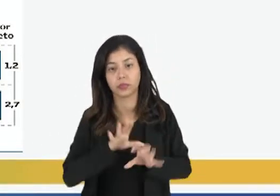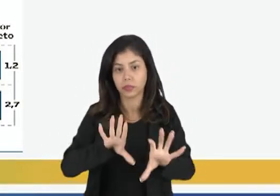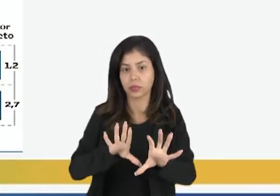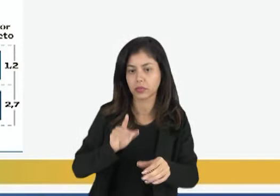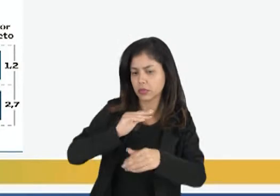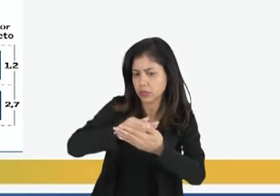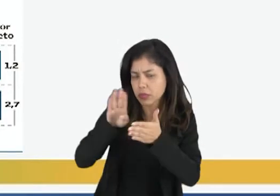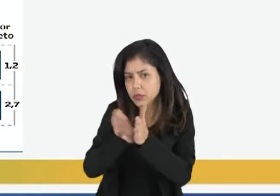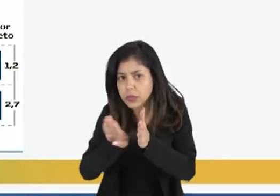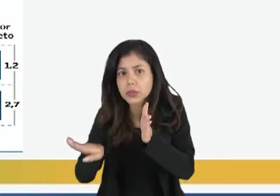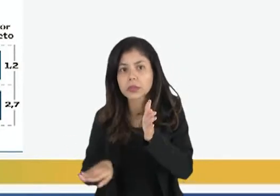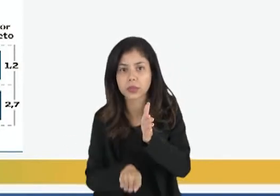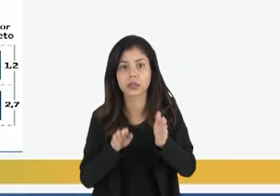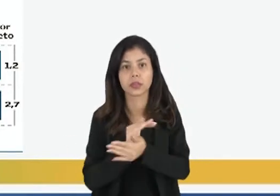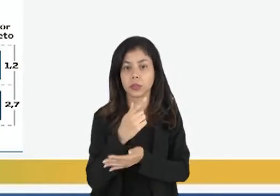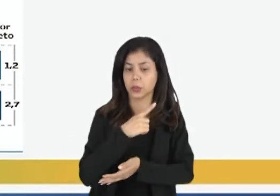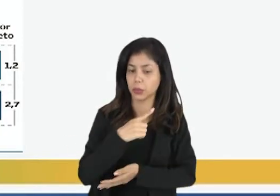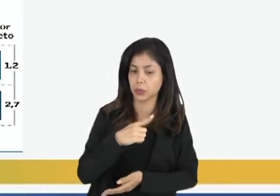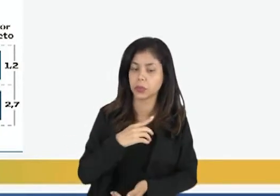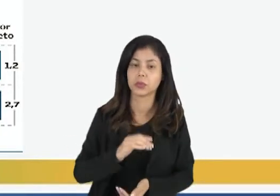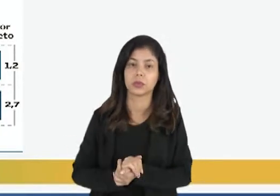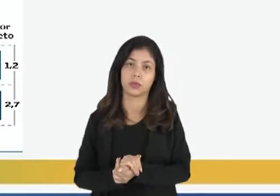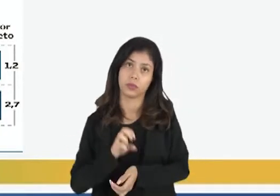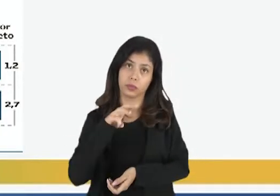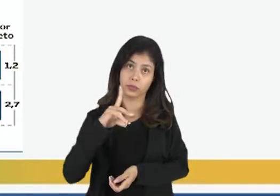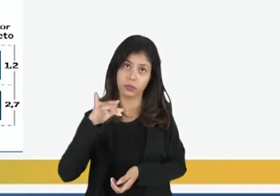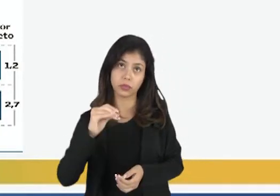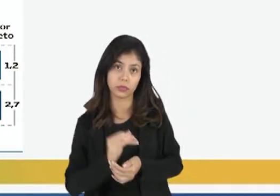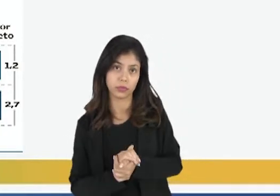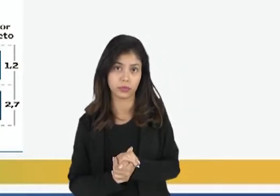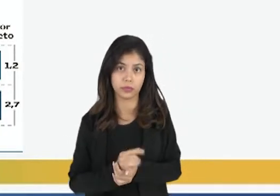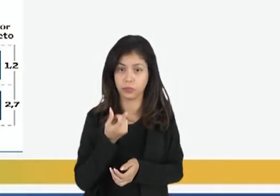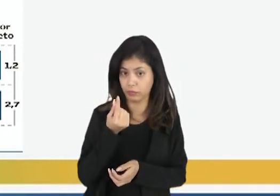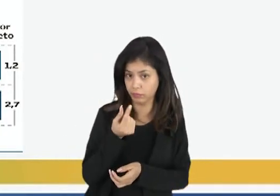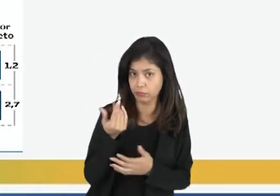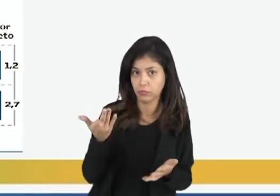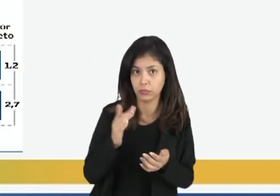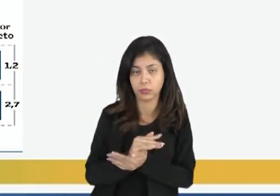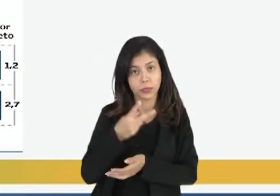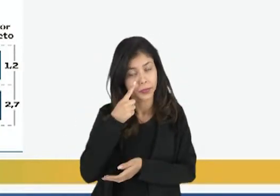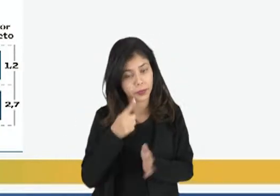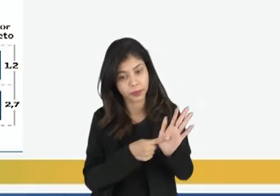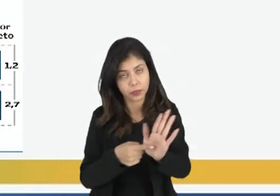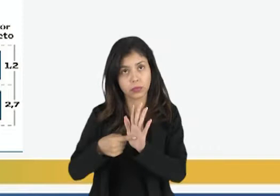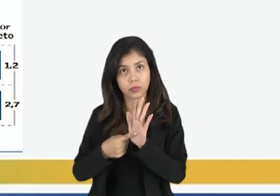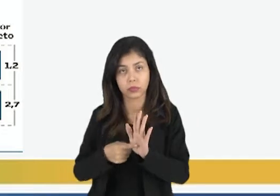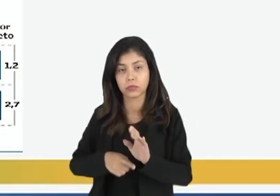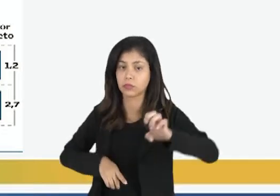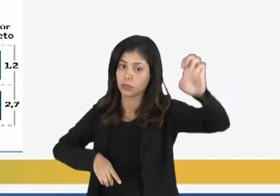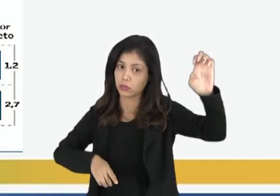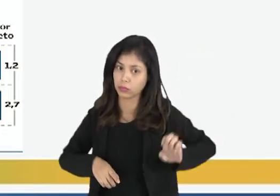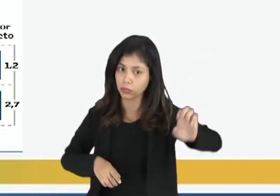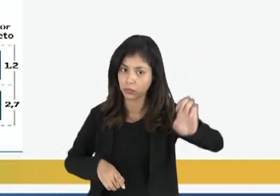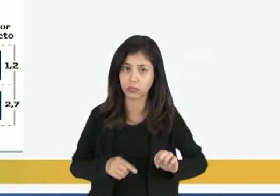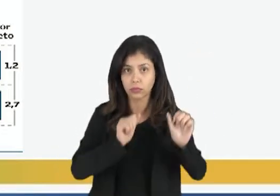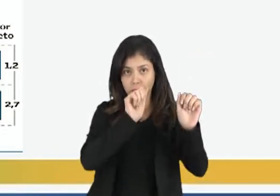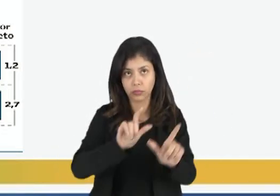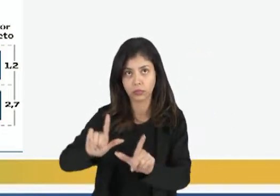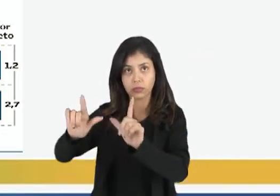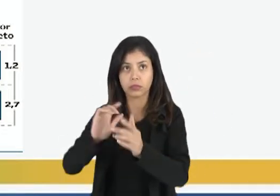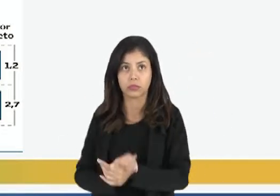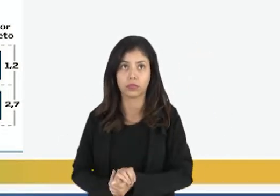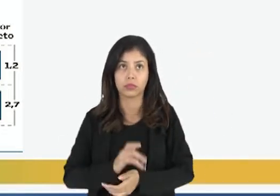mais embaixo fala do rendimento médio em reais. Então mostra aí no lado esquerdo da sua tela,